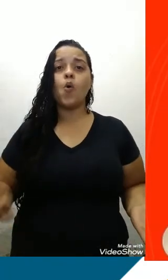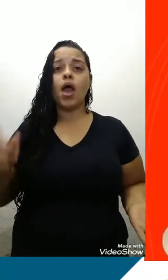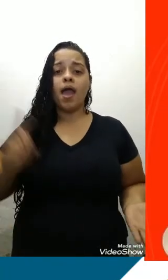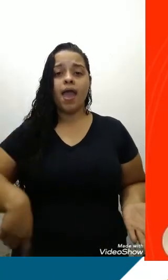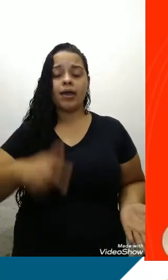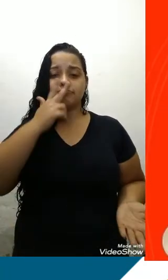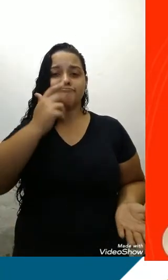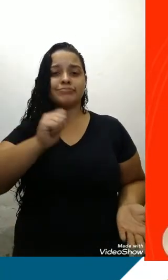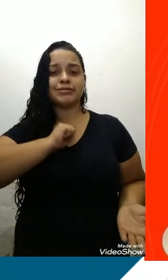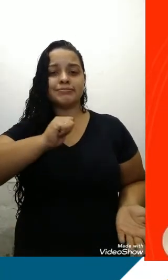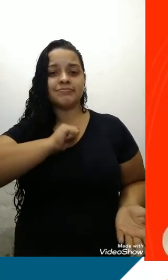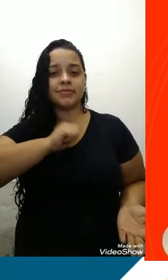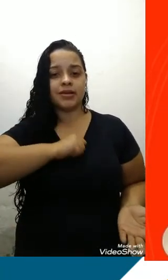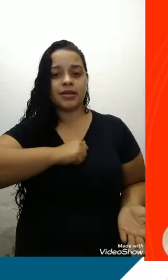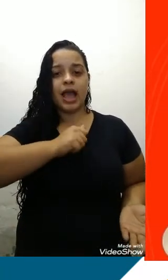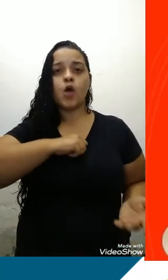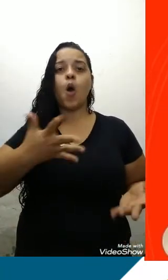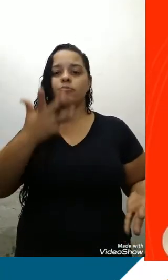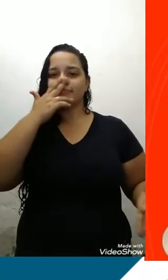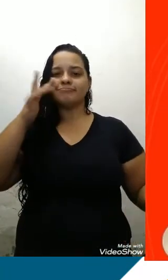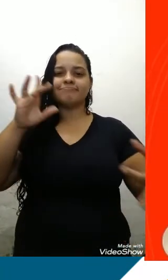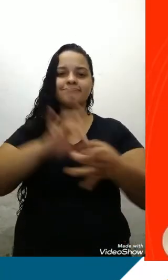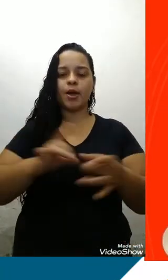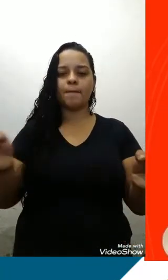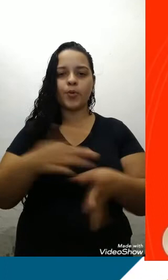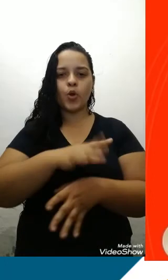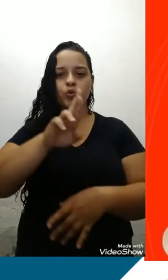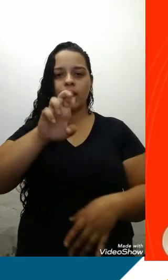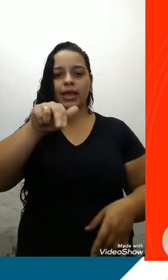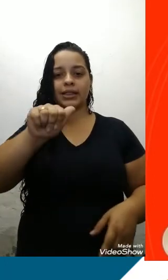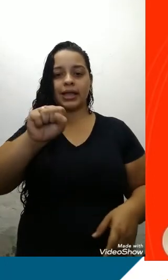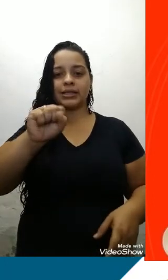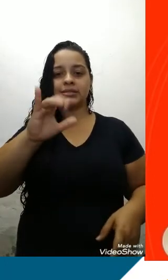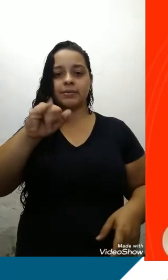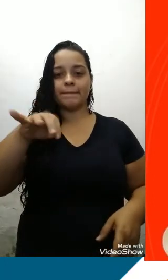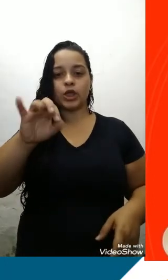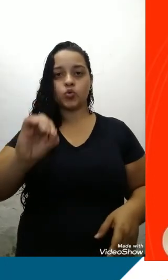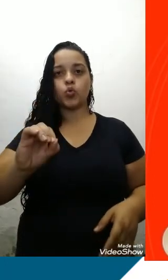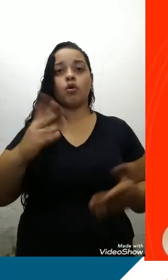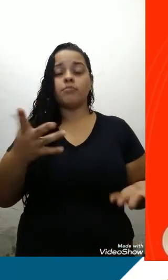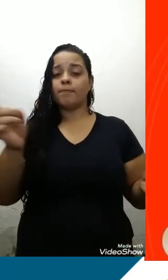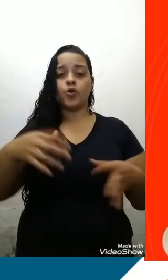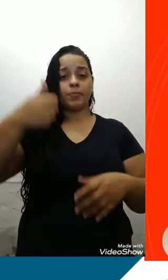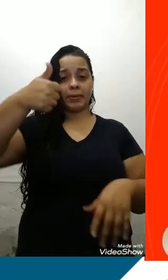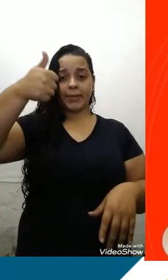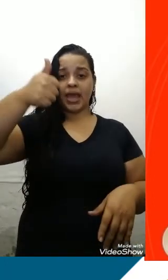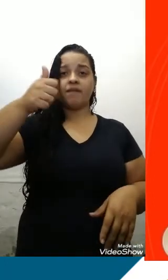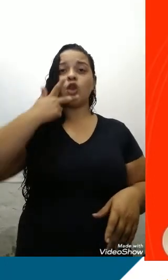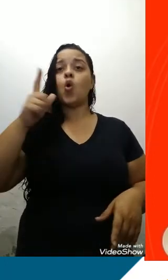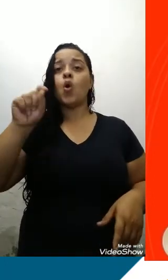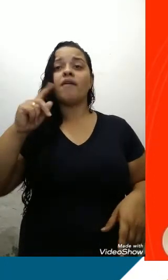alternativas melhor se encaixa na característica do Renascimento? Letra A concepção antropocêntrica